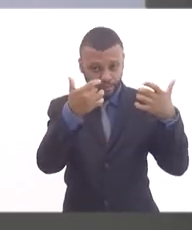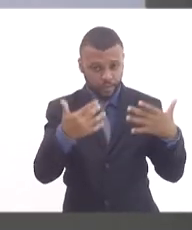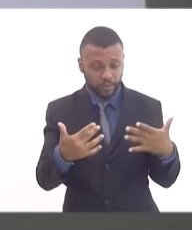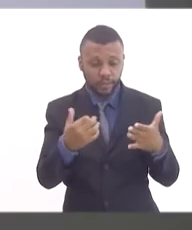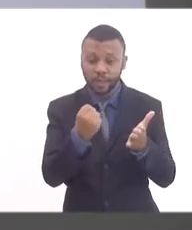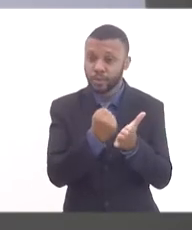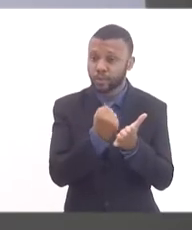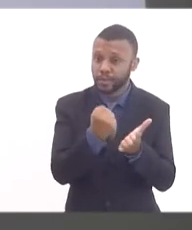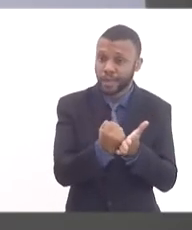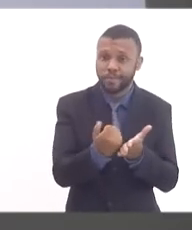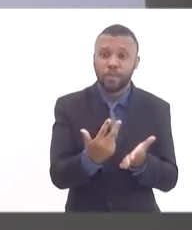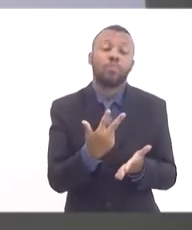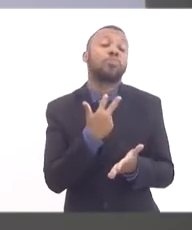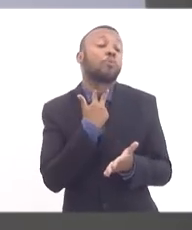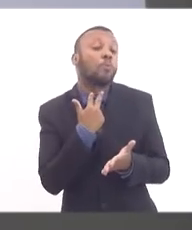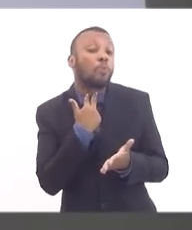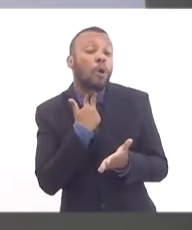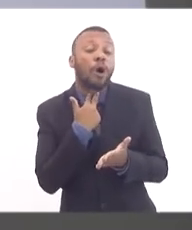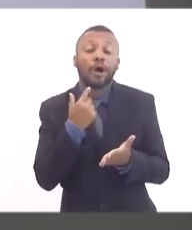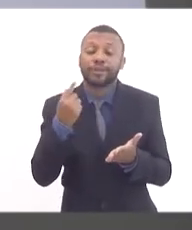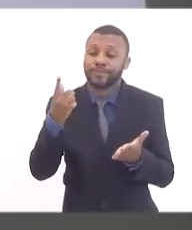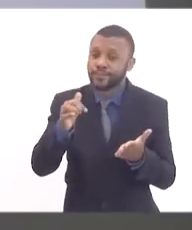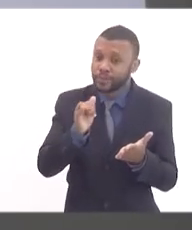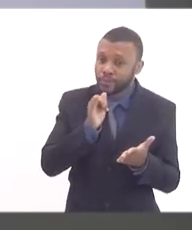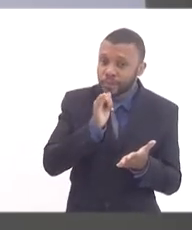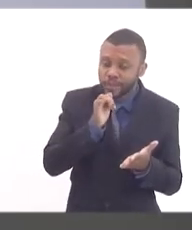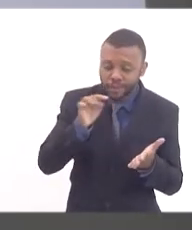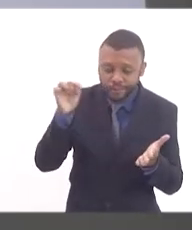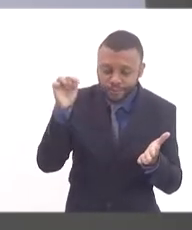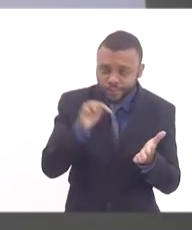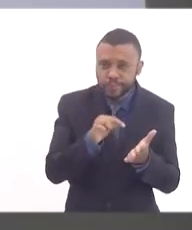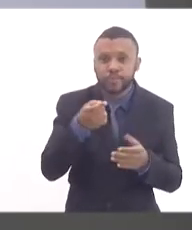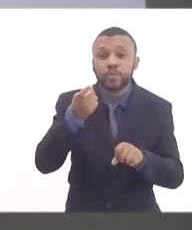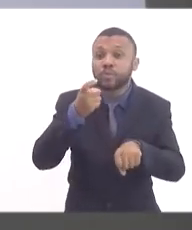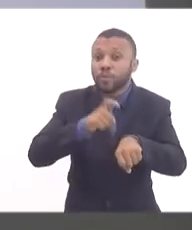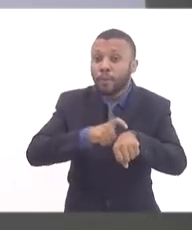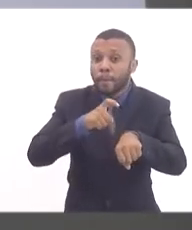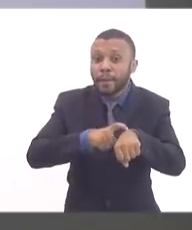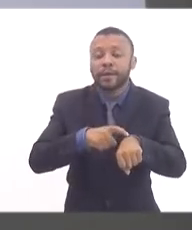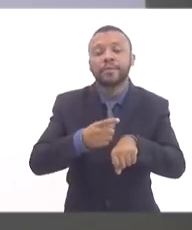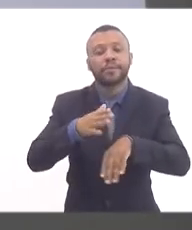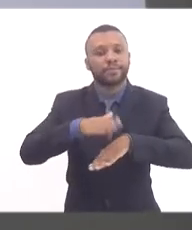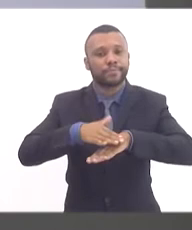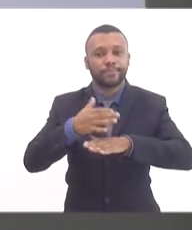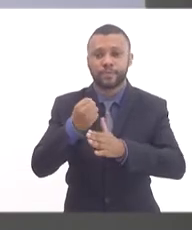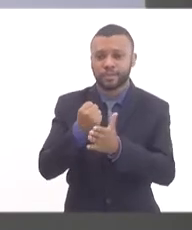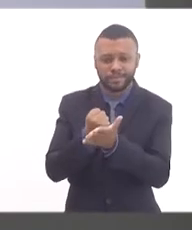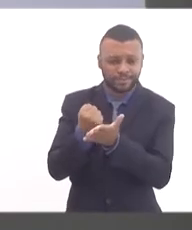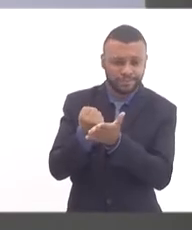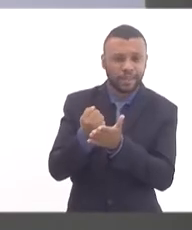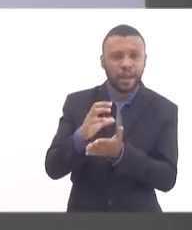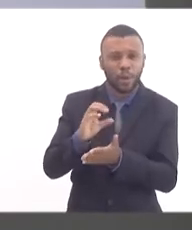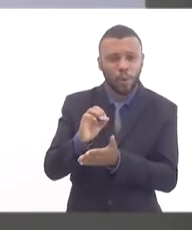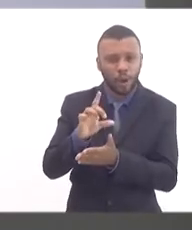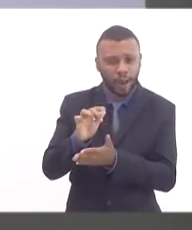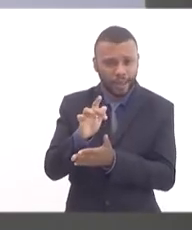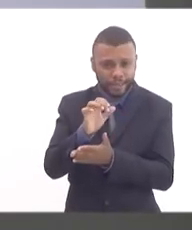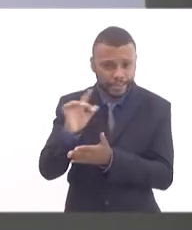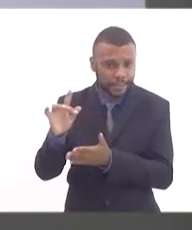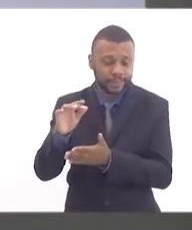cláusula não pode tá você seja na no momento em que se faz essa colagem